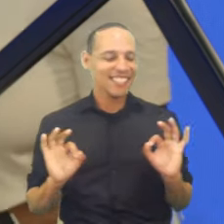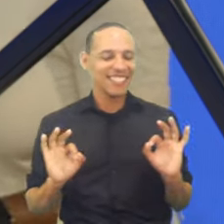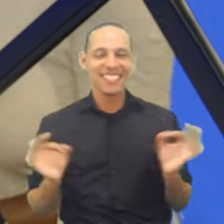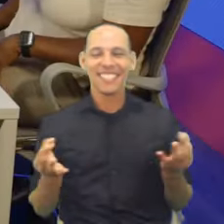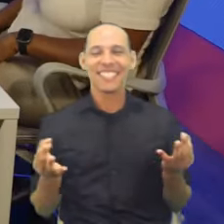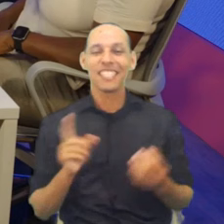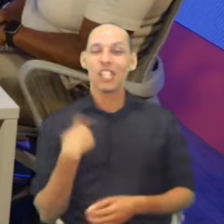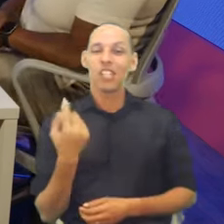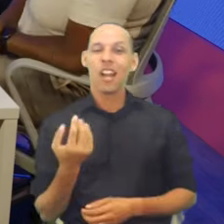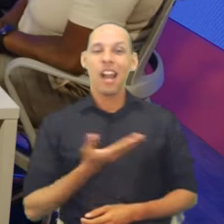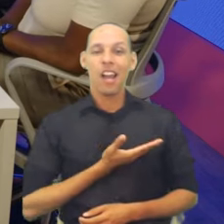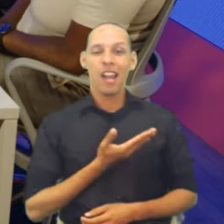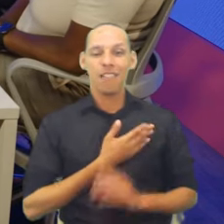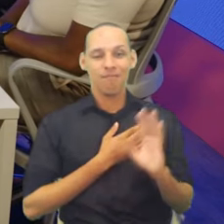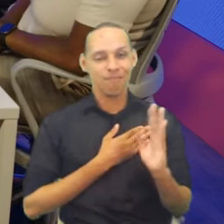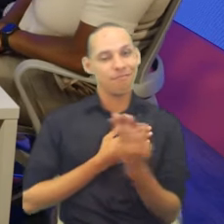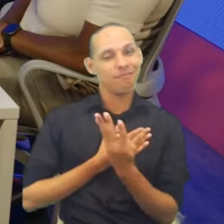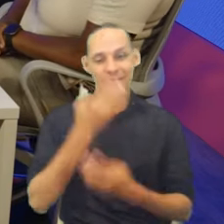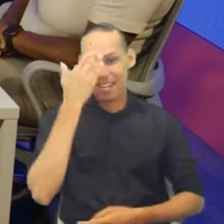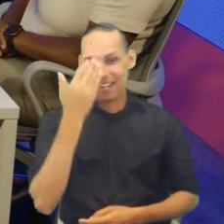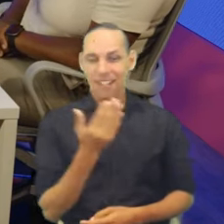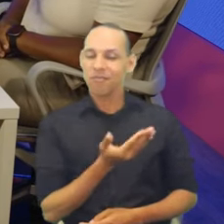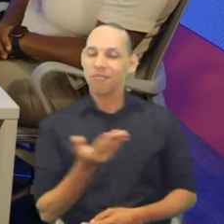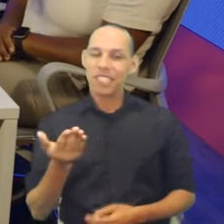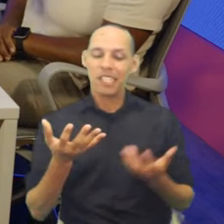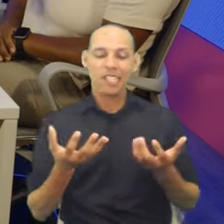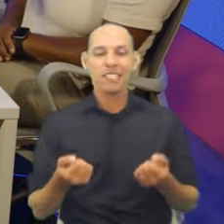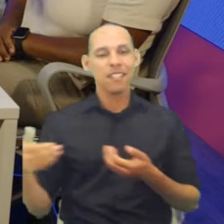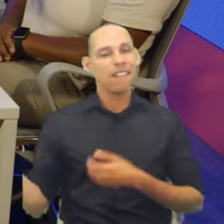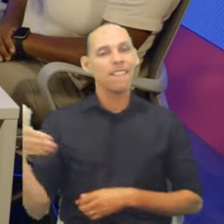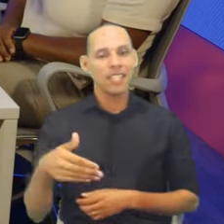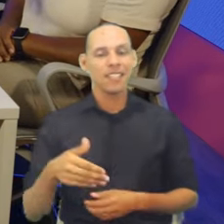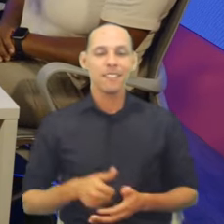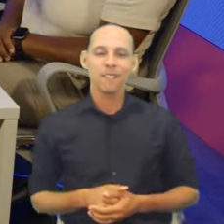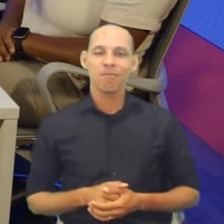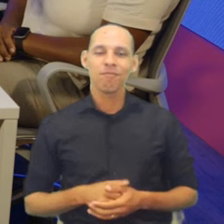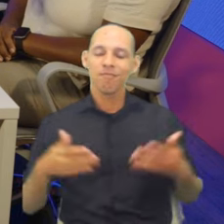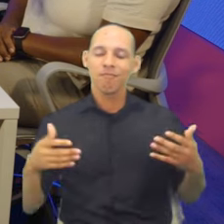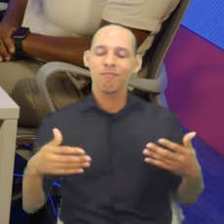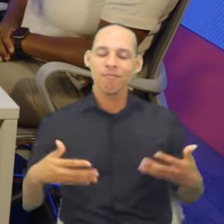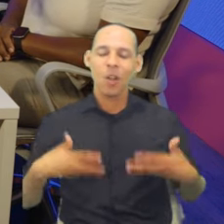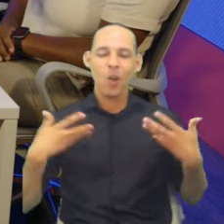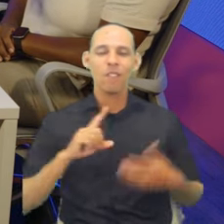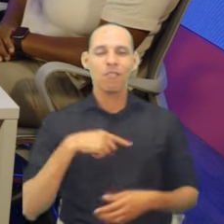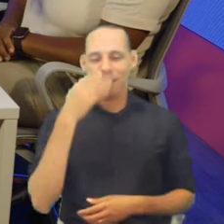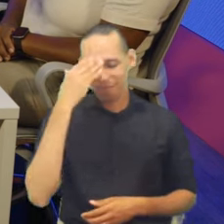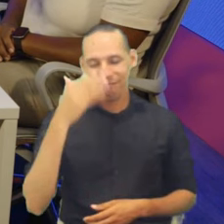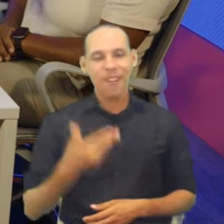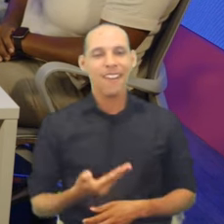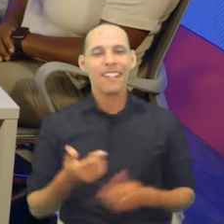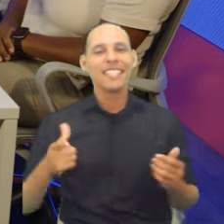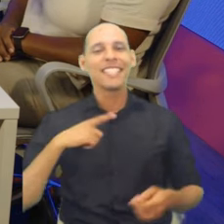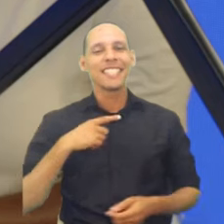Amigos Eu que agradeço e vocês terem aceitado o convite né É uma honra pra gente do sebrai contar com vocês